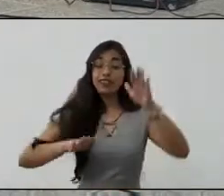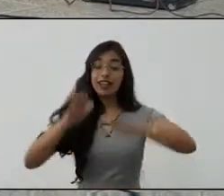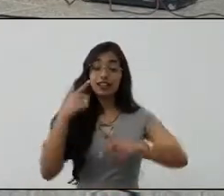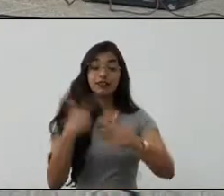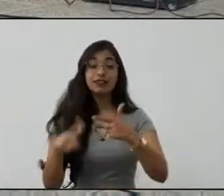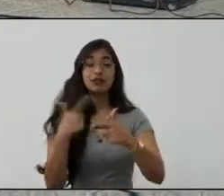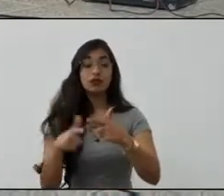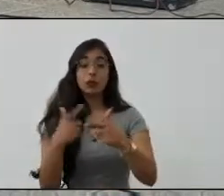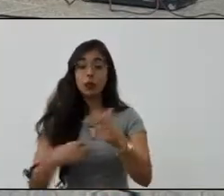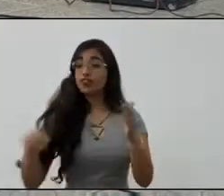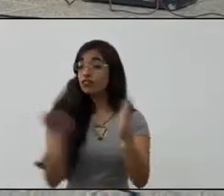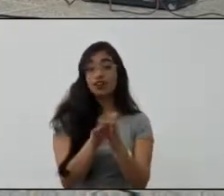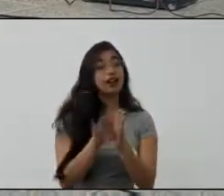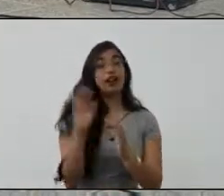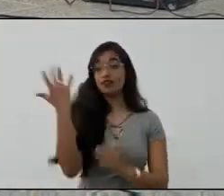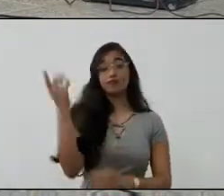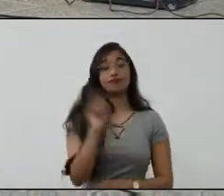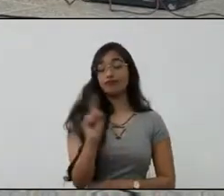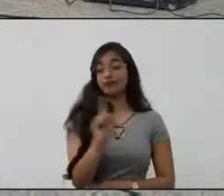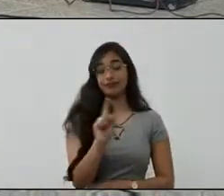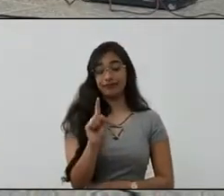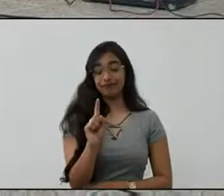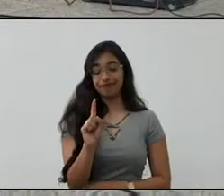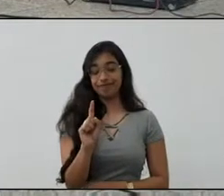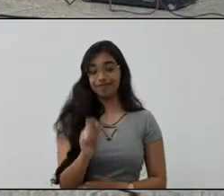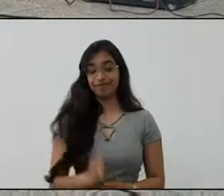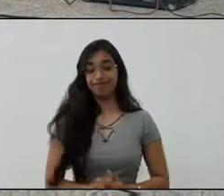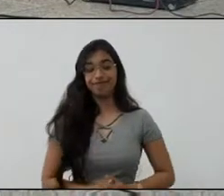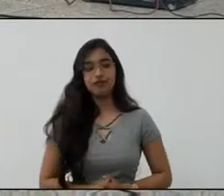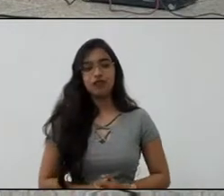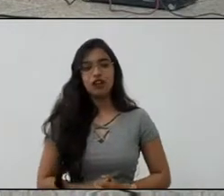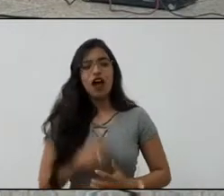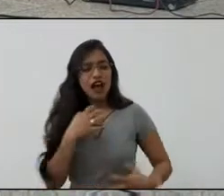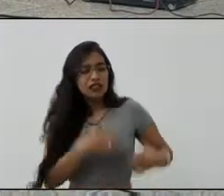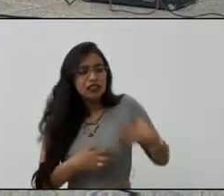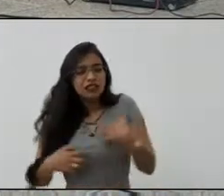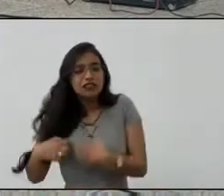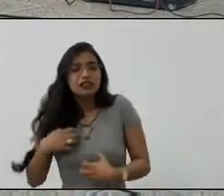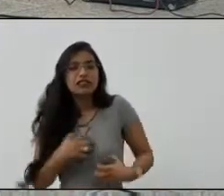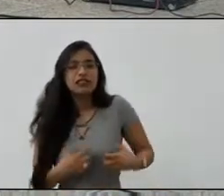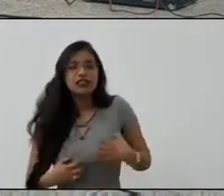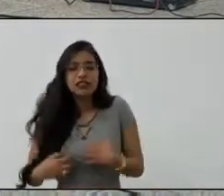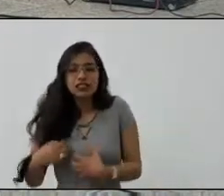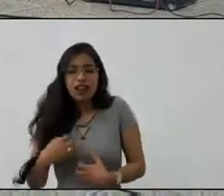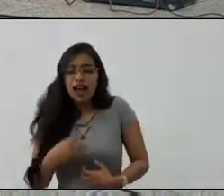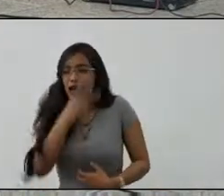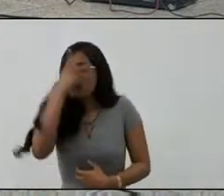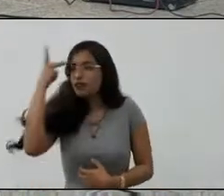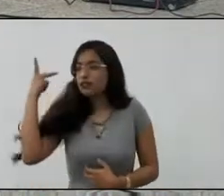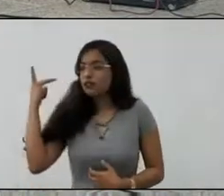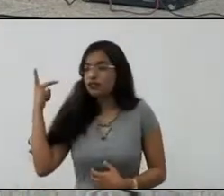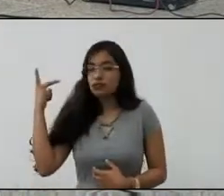problema nem chega a acontecer. A ansiedade leva as pessoas a ficarem assim.